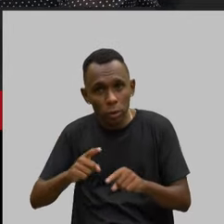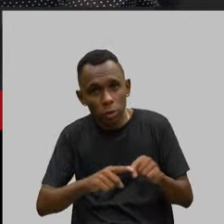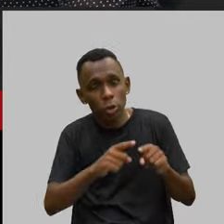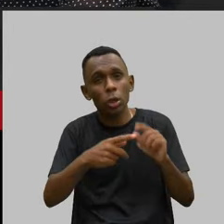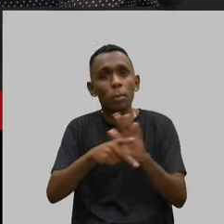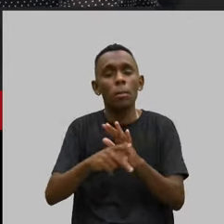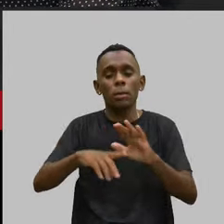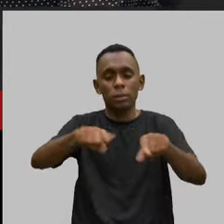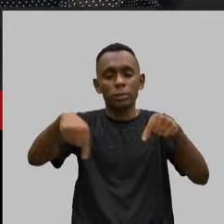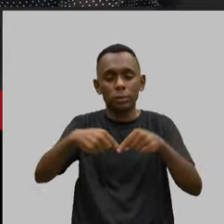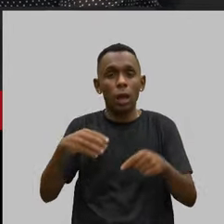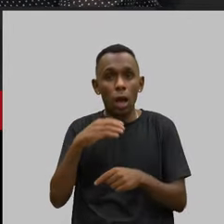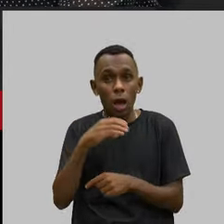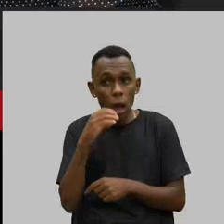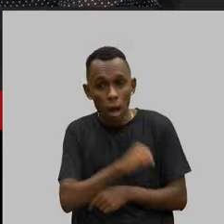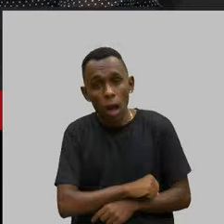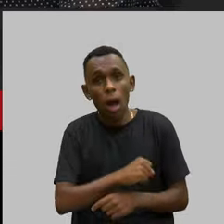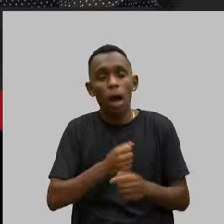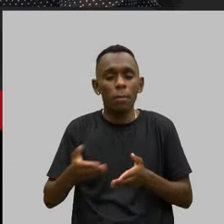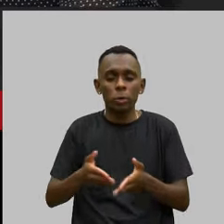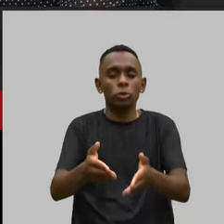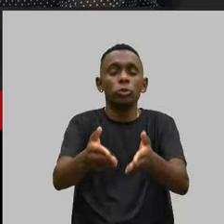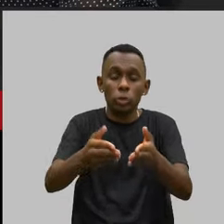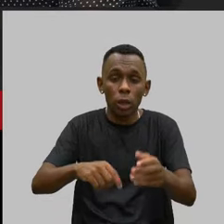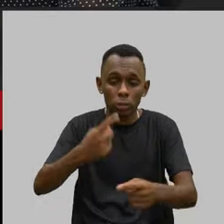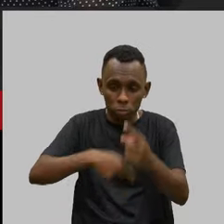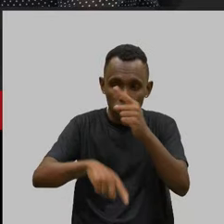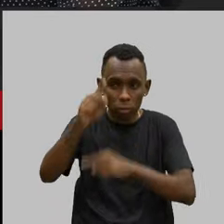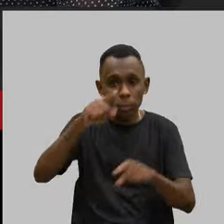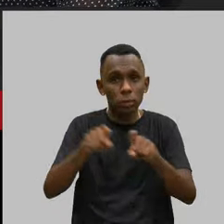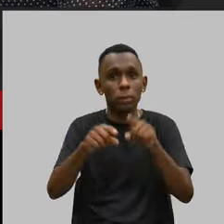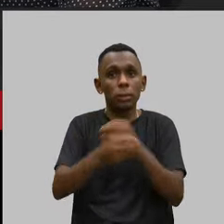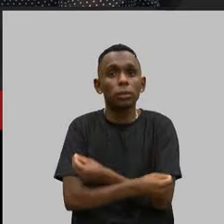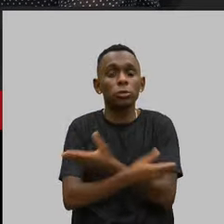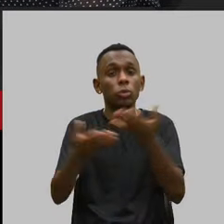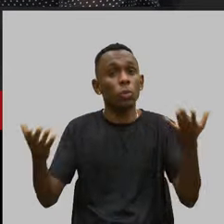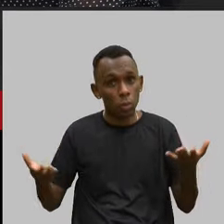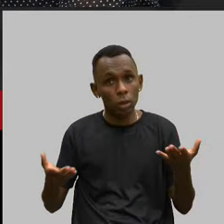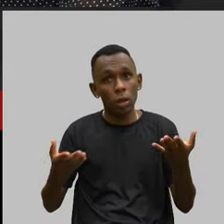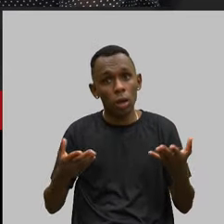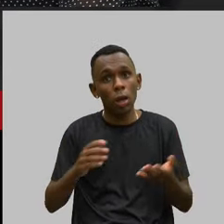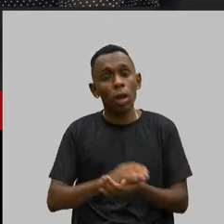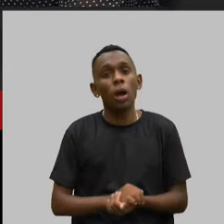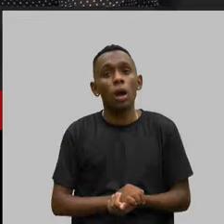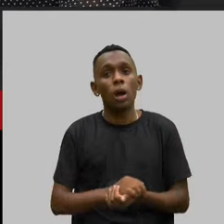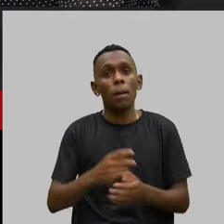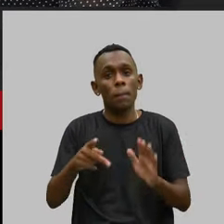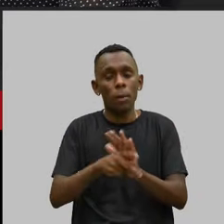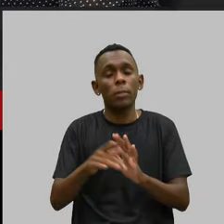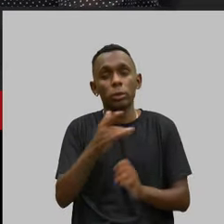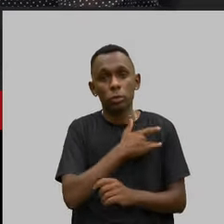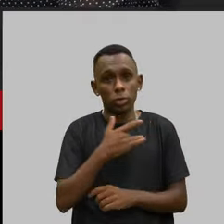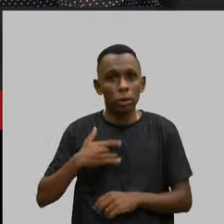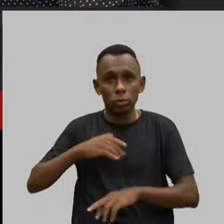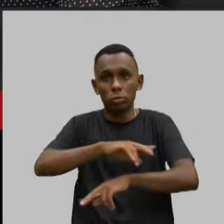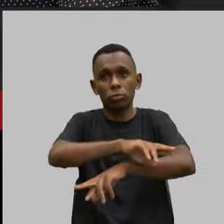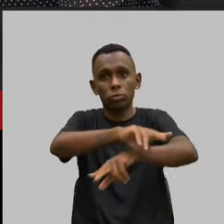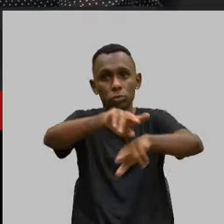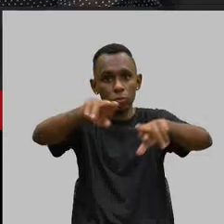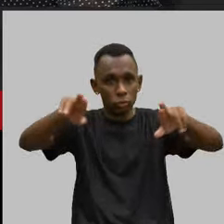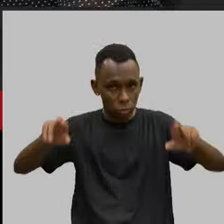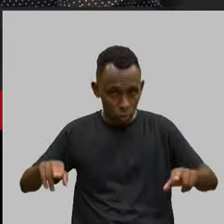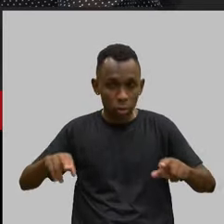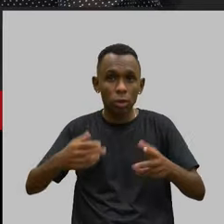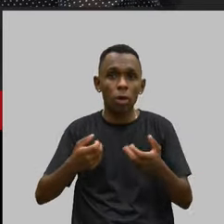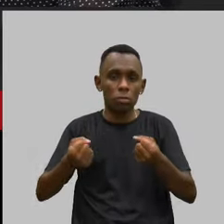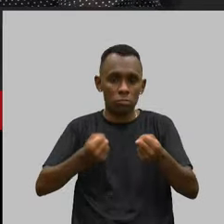urgência capacitação e manutenção de estradas rurais doação de kits feira entrega de equipamentos de saúde diversos e aquisição de veículos para